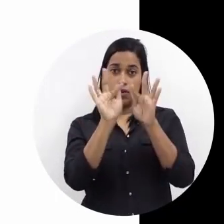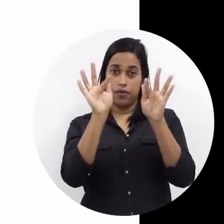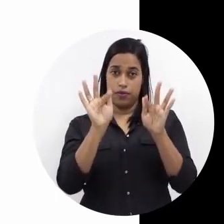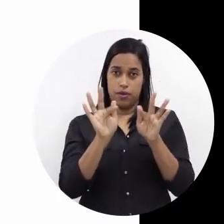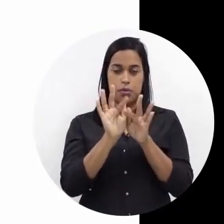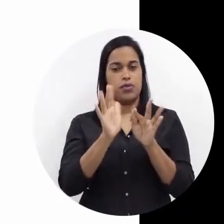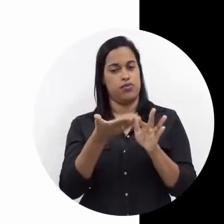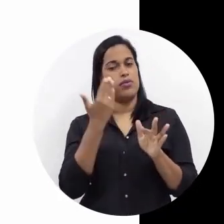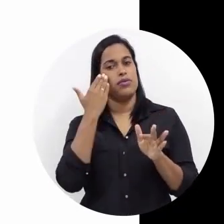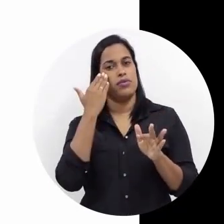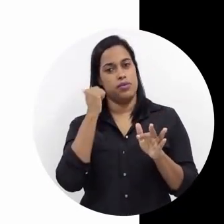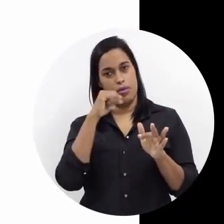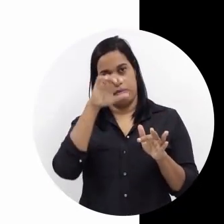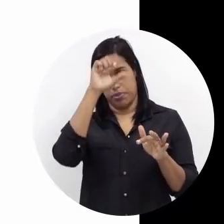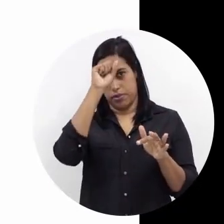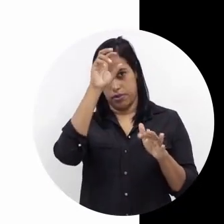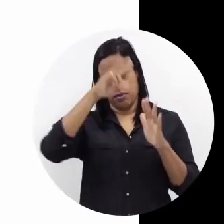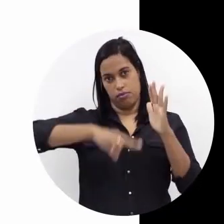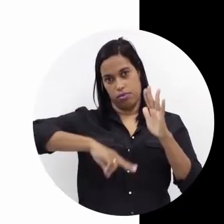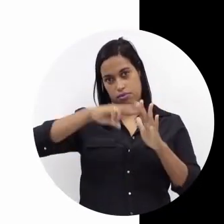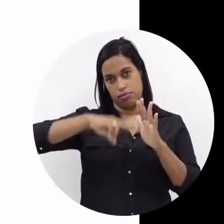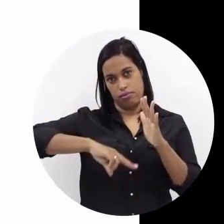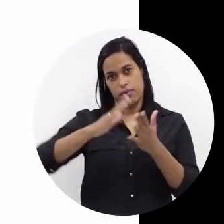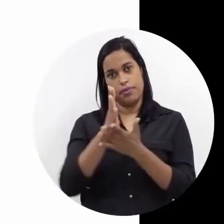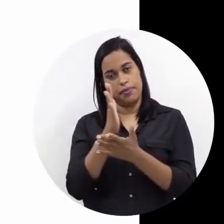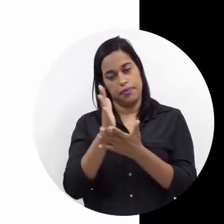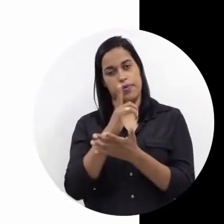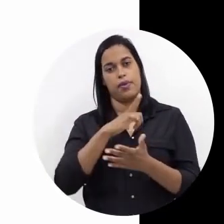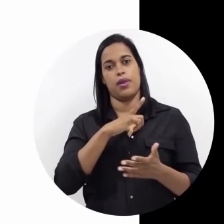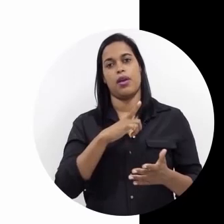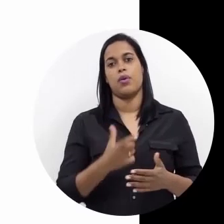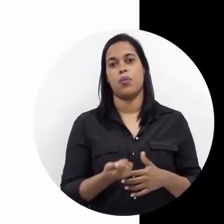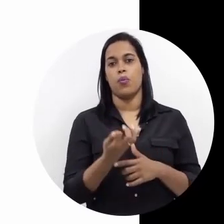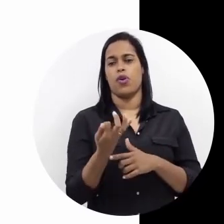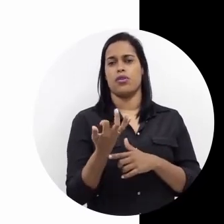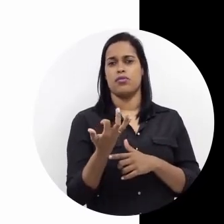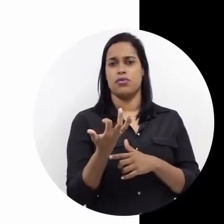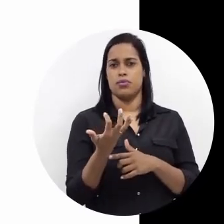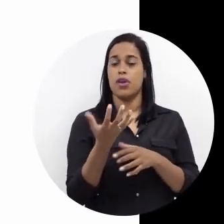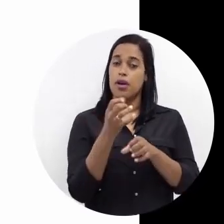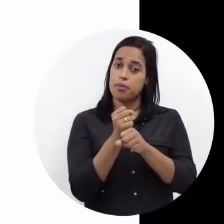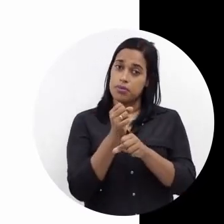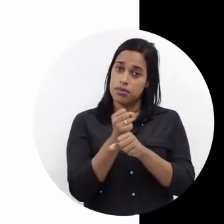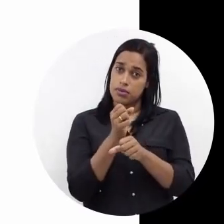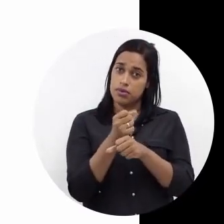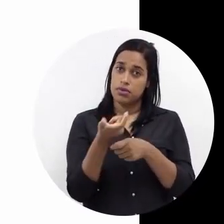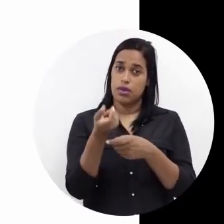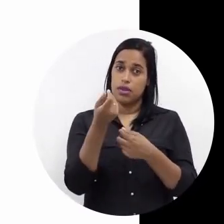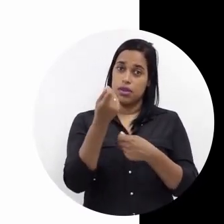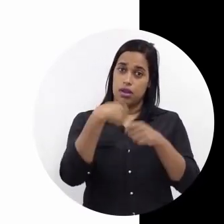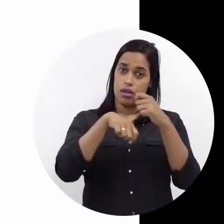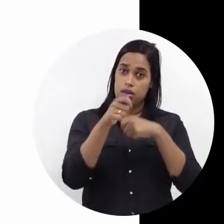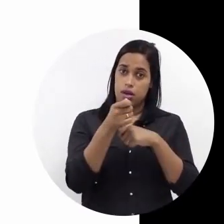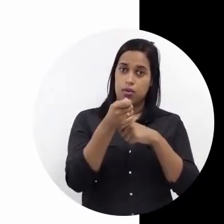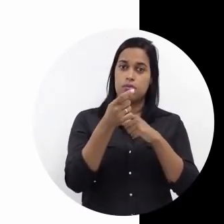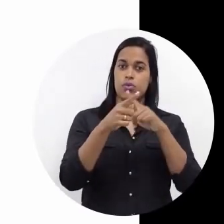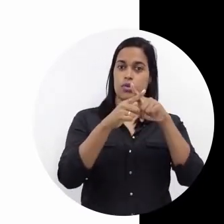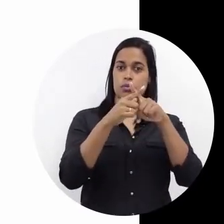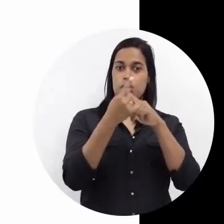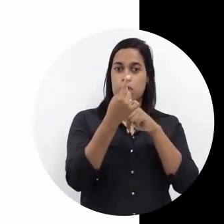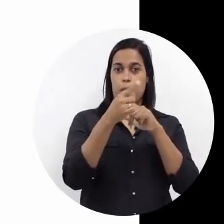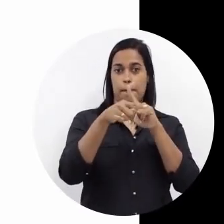como nós já sabemos, através da leitura do nosso caderno, é igual ao capital que multiplica 1 mais a taxa